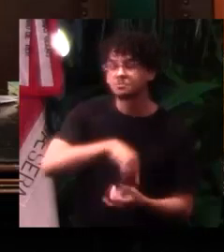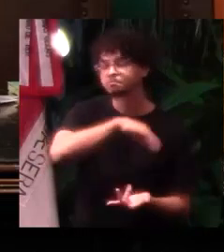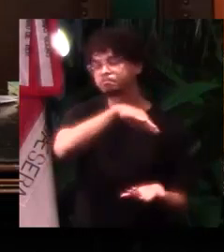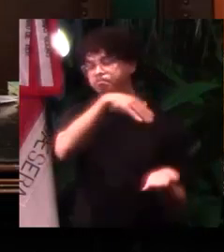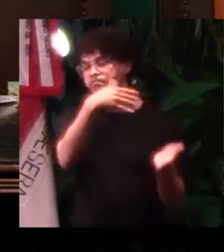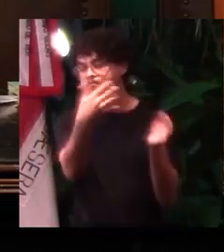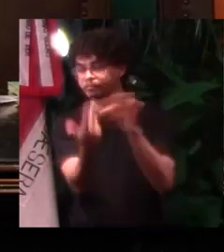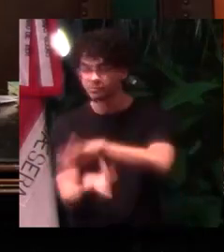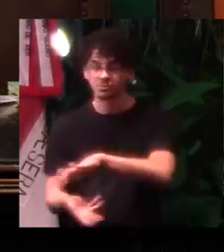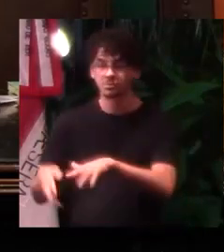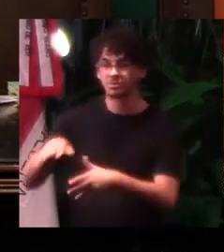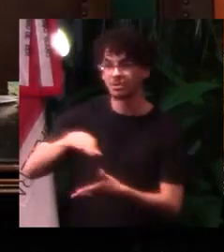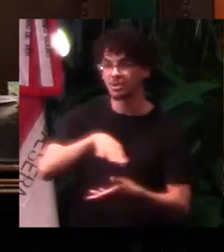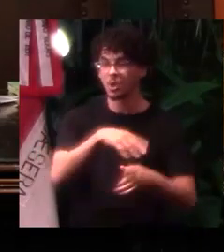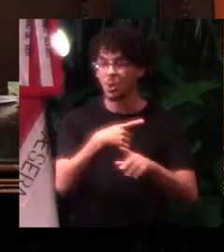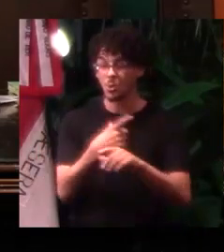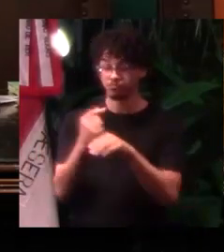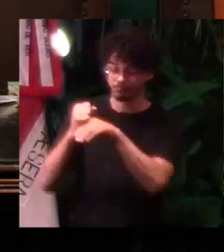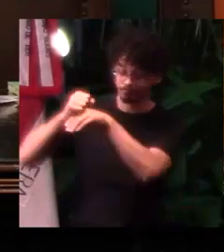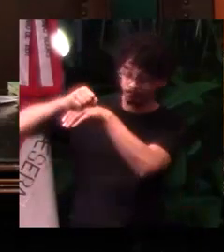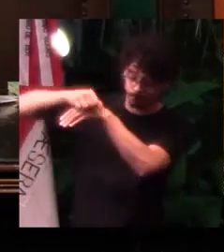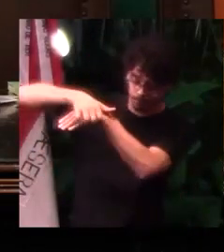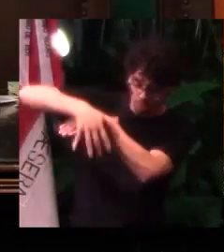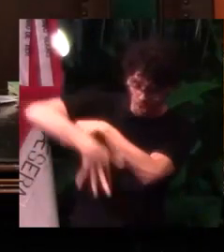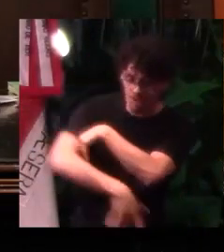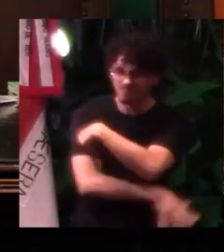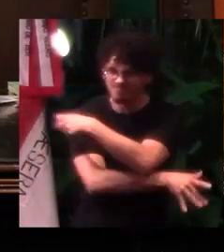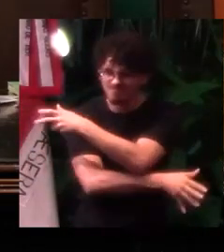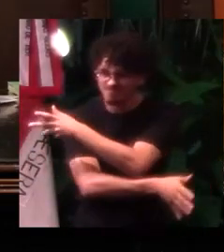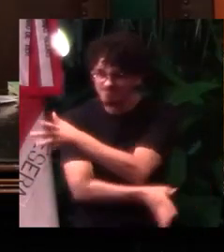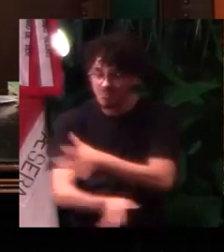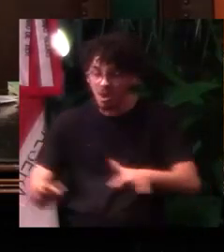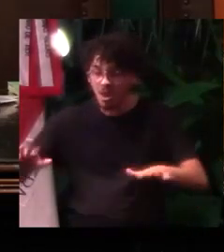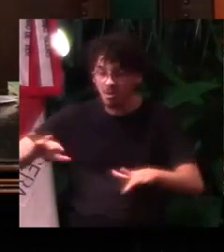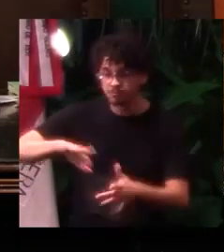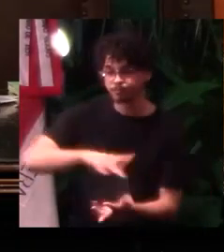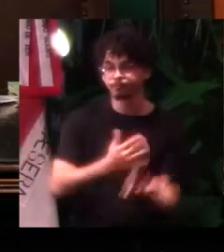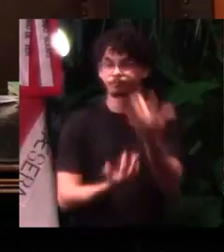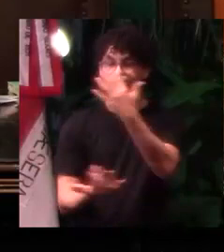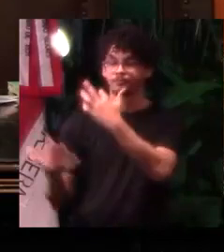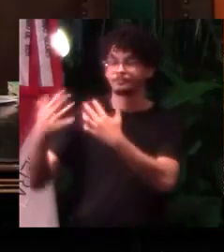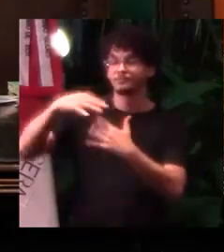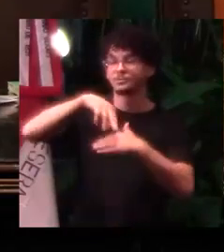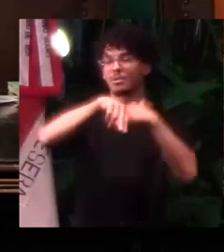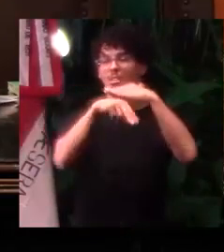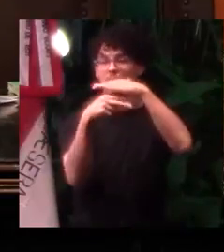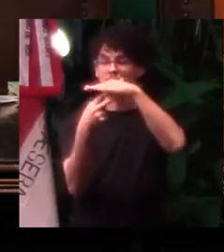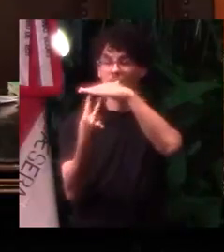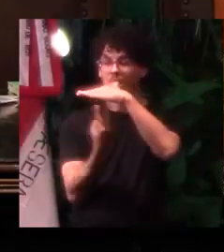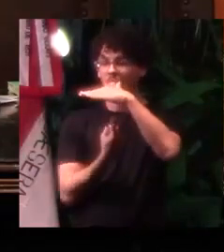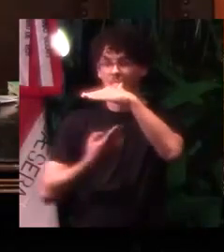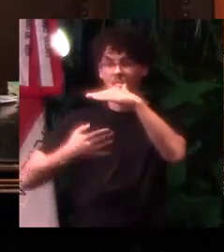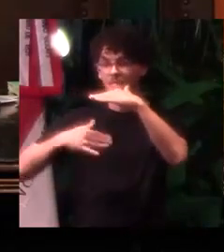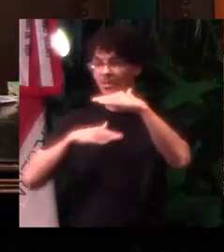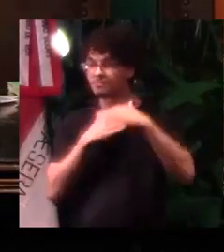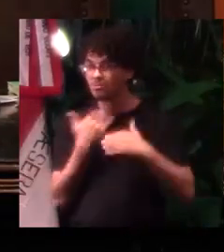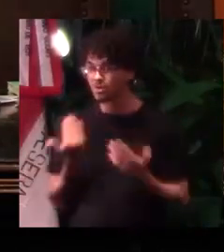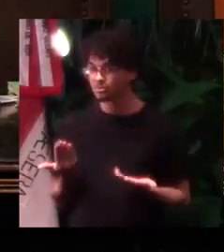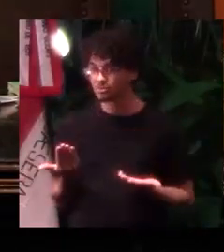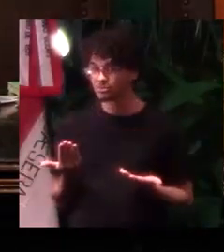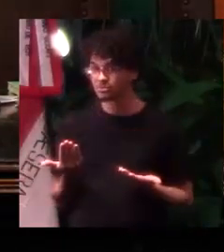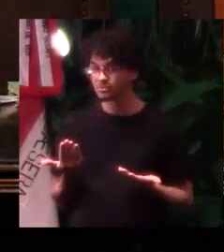Tororoma ou no tombo da cachoeira, brava, com fervimento e morte. Ele está descrevendo